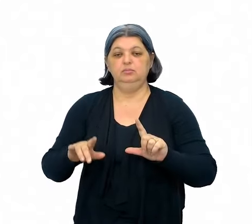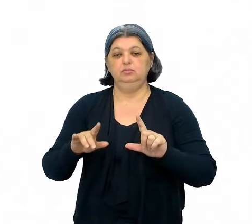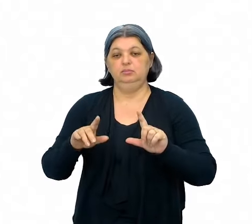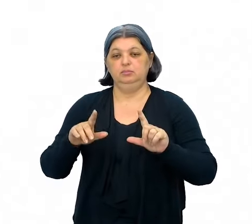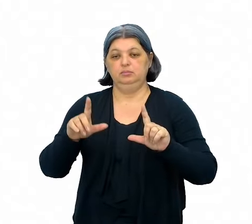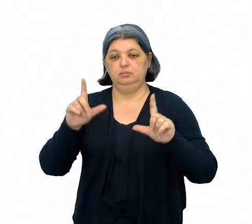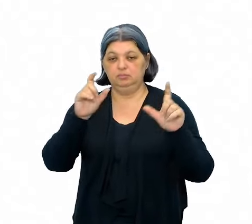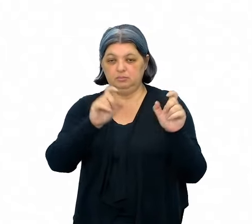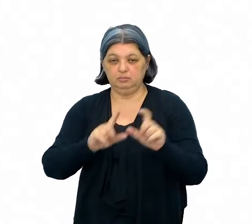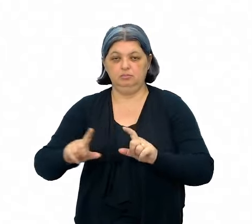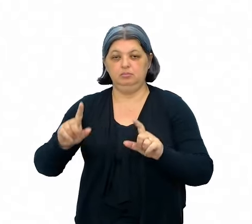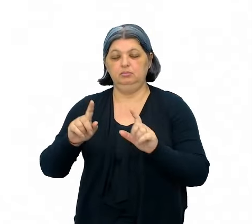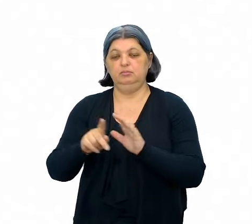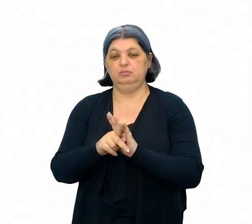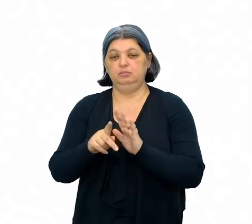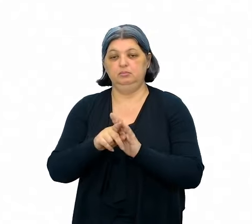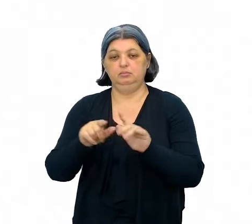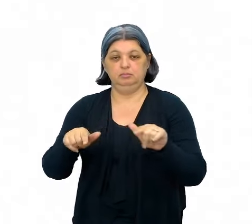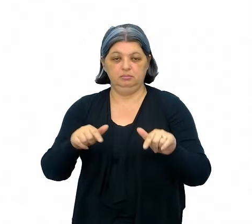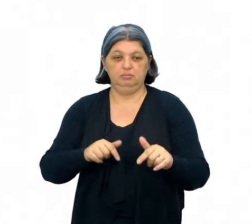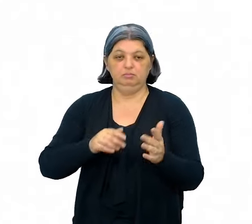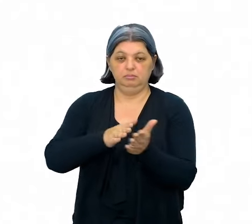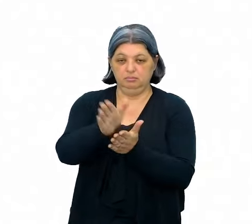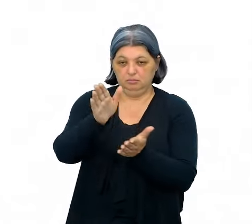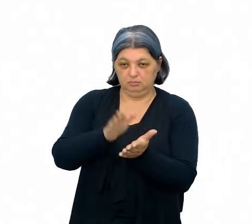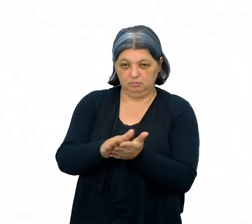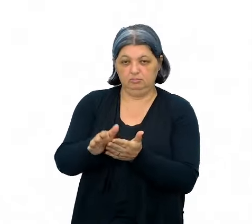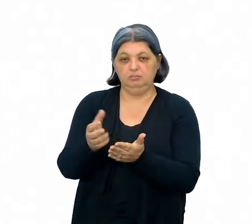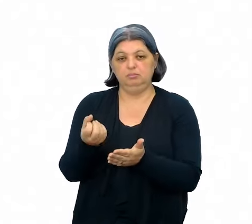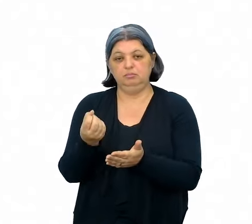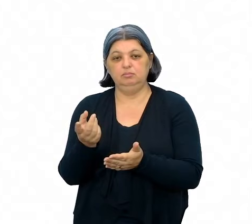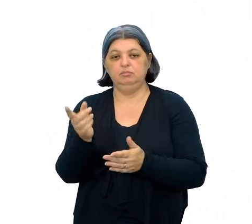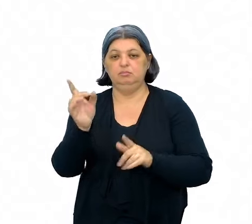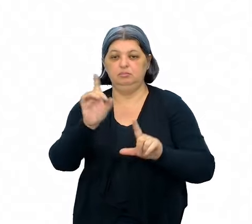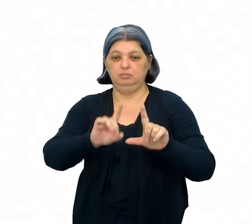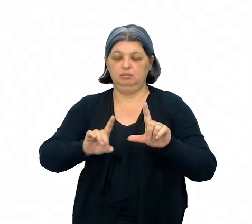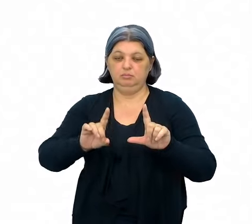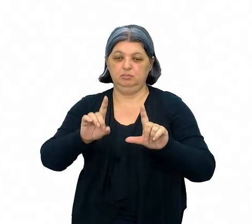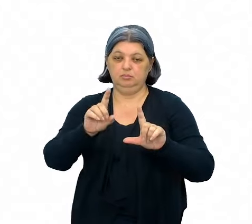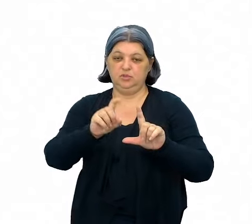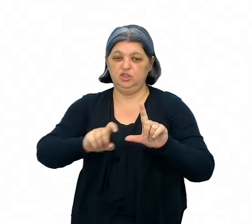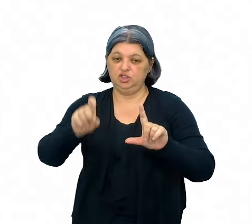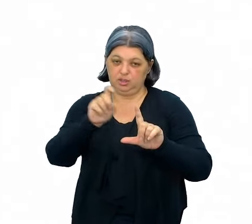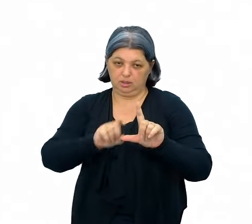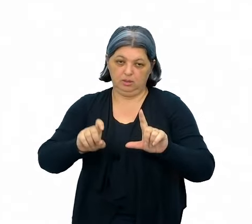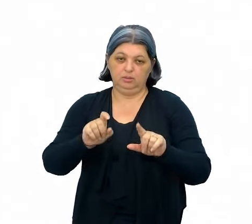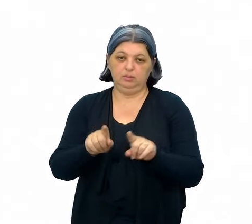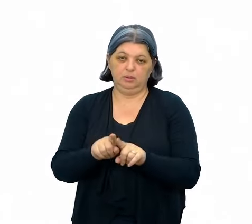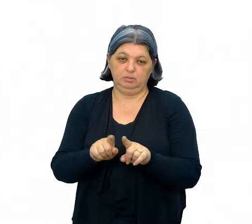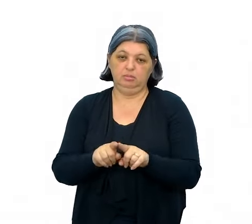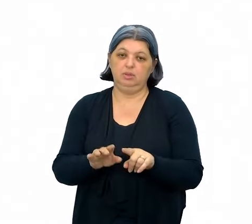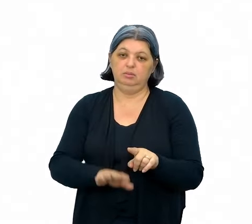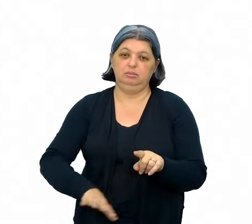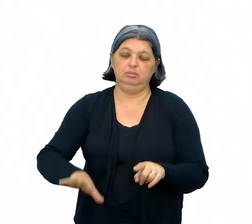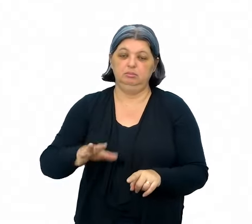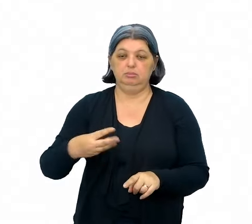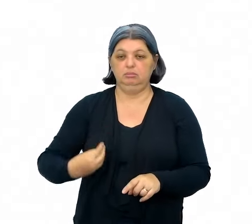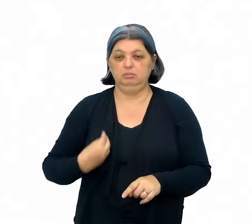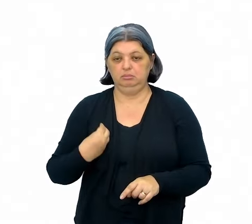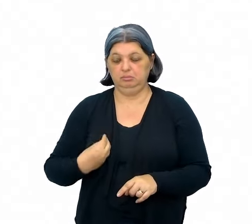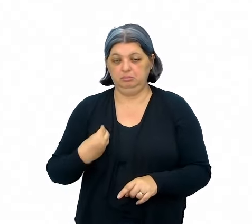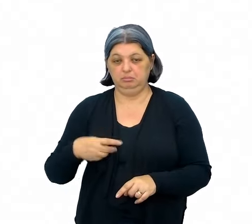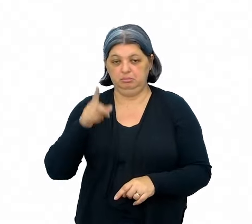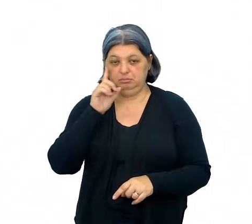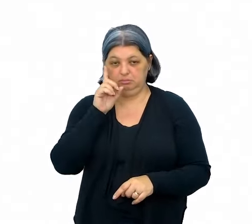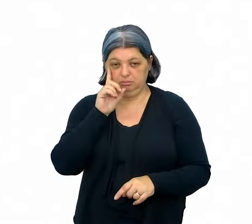ou ilustrações, digitais ou impressos, entre outros textos do campo da vida cotidiana,